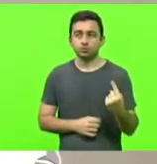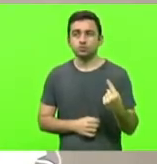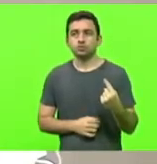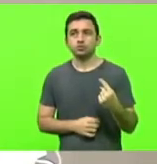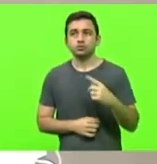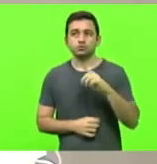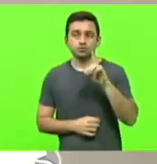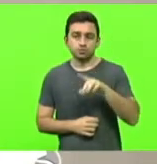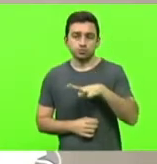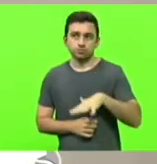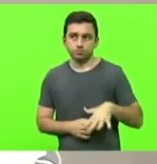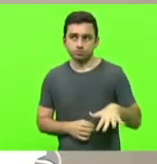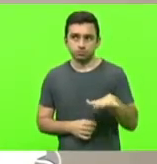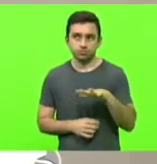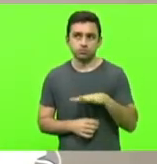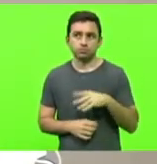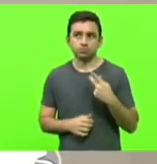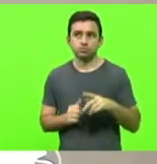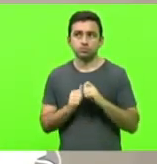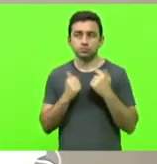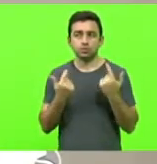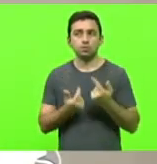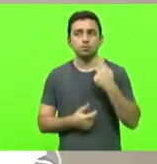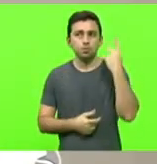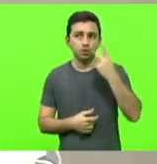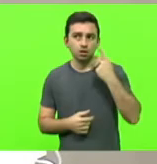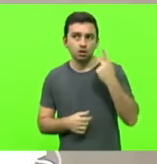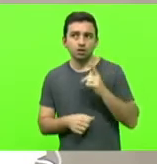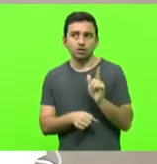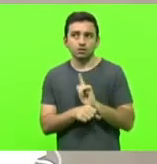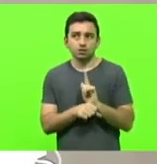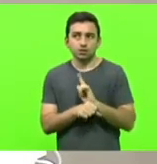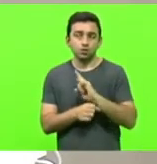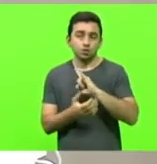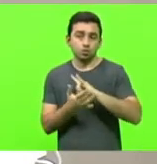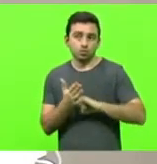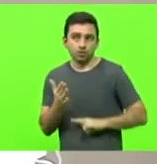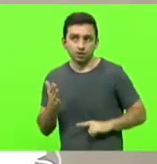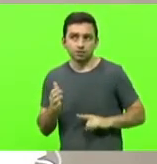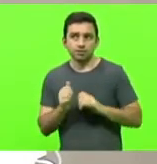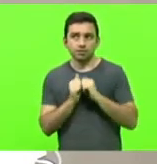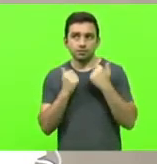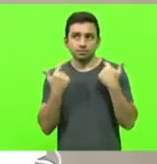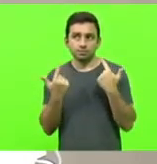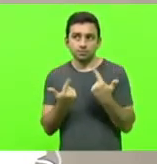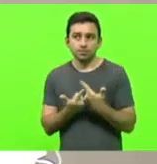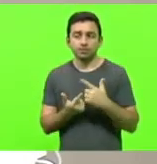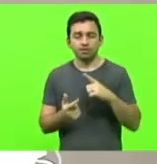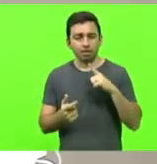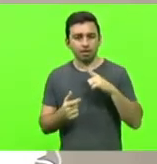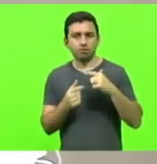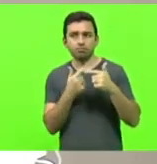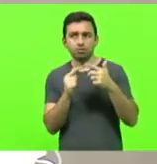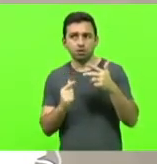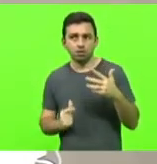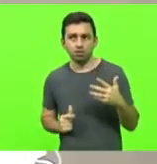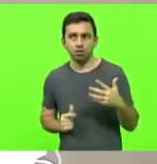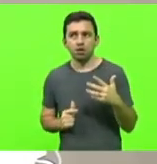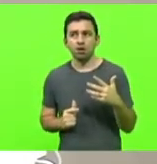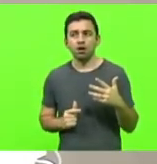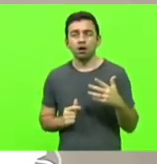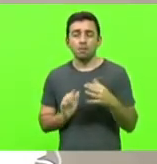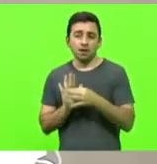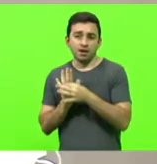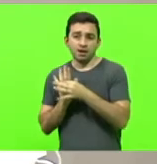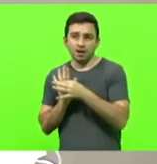Casa. Dispõe sobre a política de gestão de documentos da Assembleia Legislativa do Estado de Santa Catarina e estabelece outras providências. Com parecer